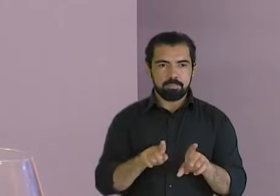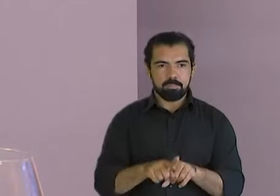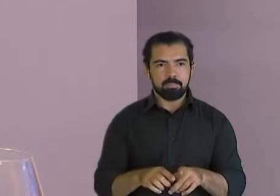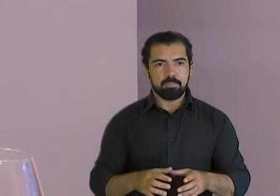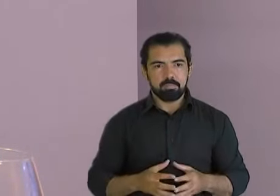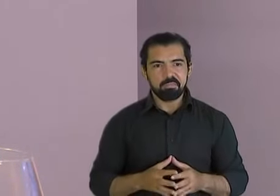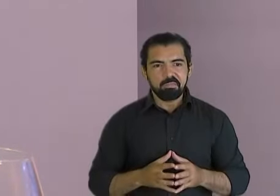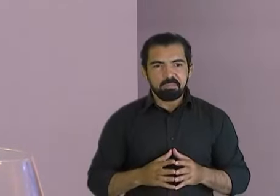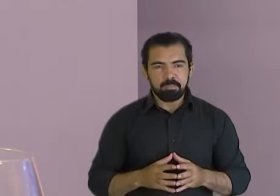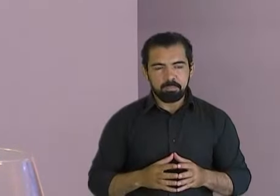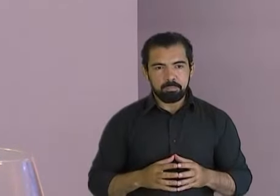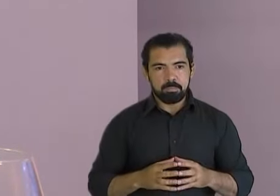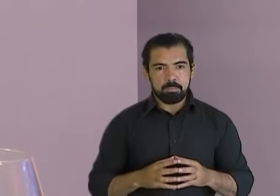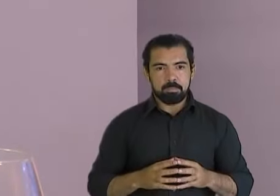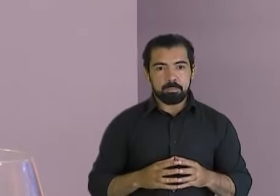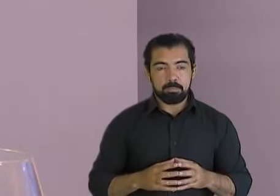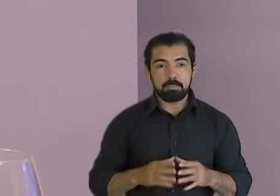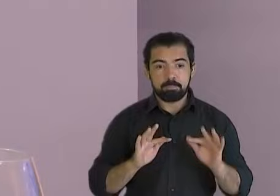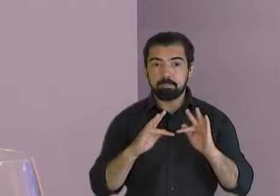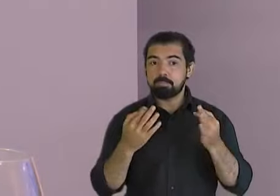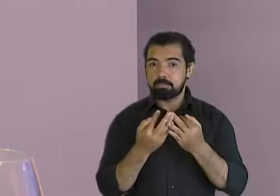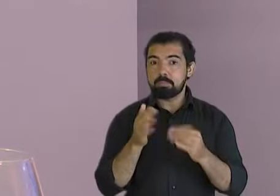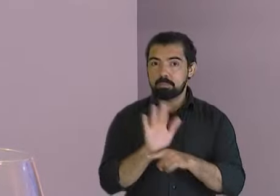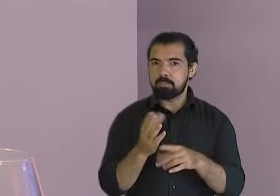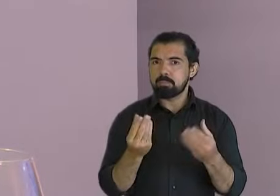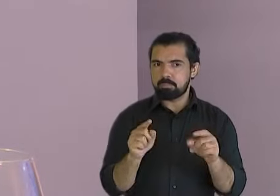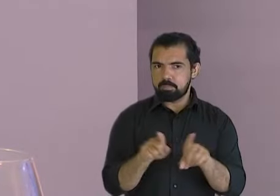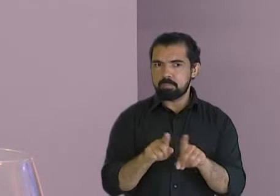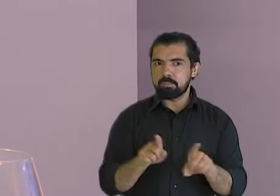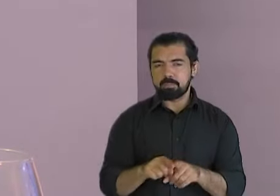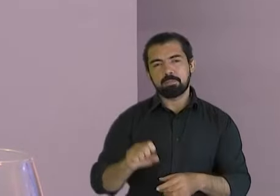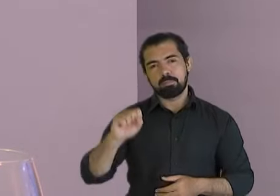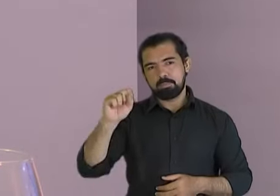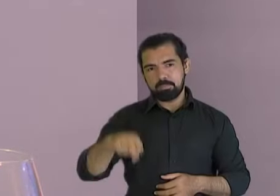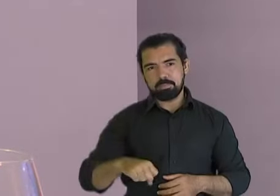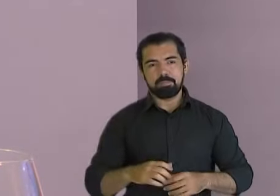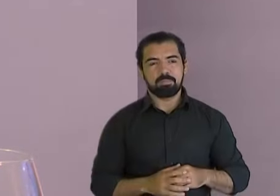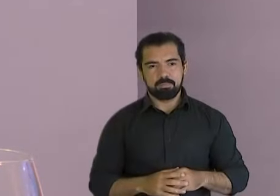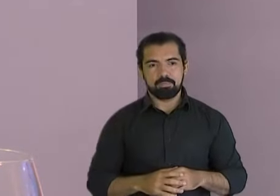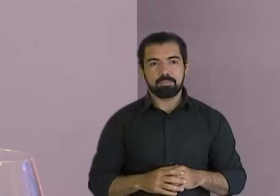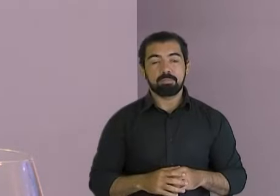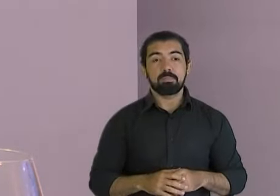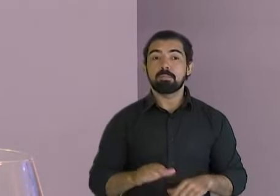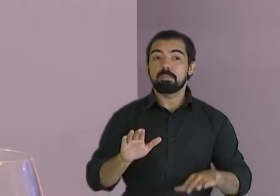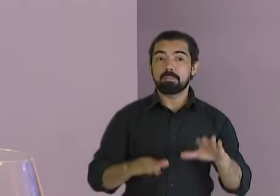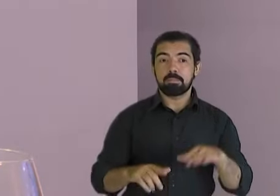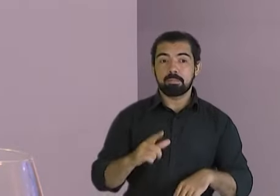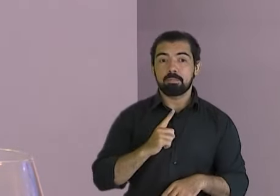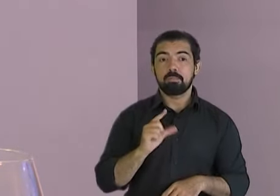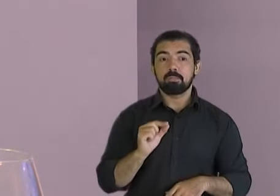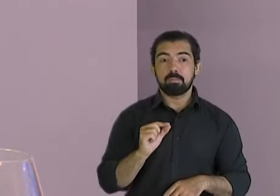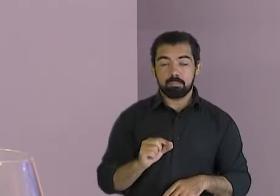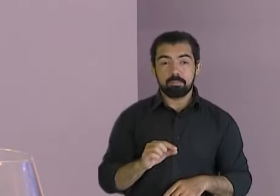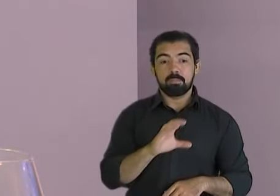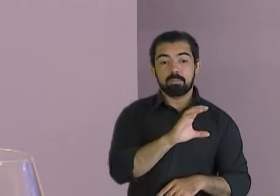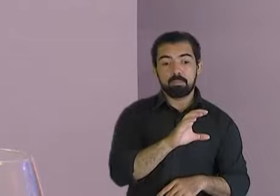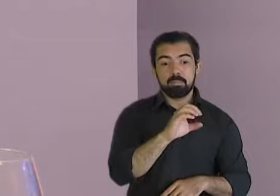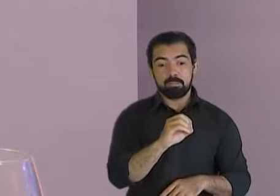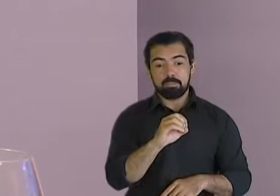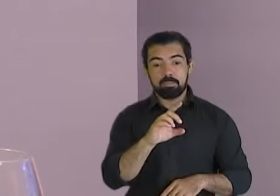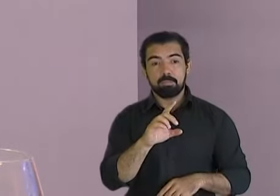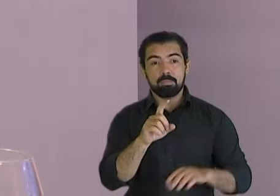também, né? Sim, sim. É muito difícil, né, para a família. Sim. A gente fala até às vezes de um processo de codependência, né? Então a família não sabe muito bem,